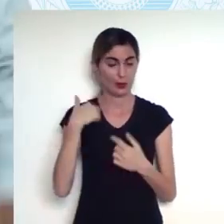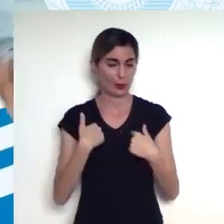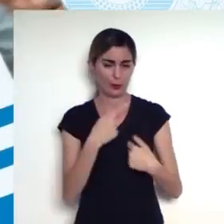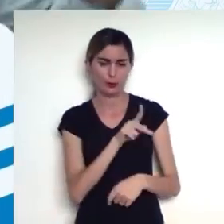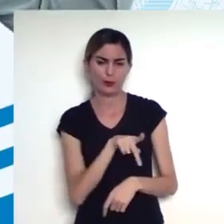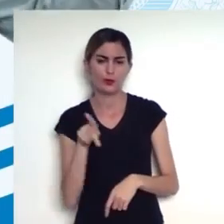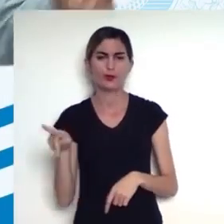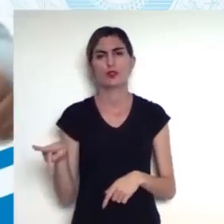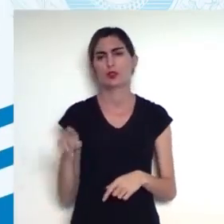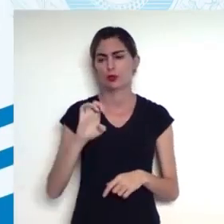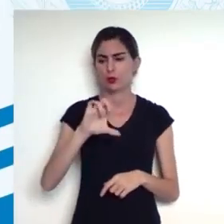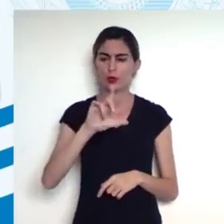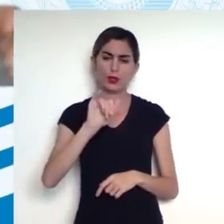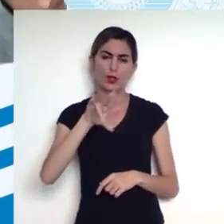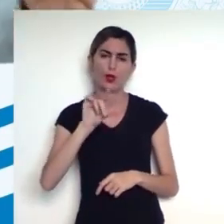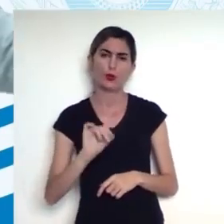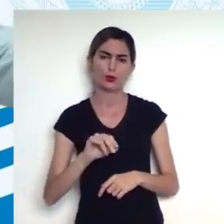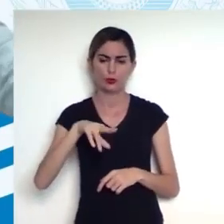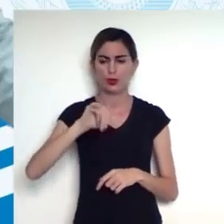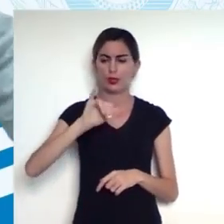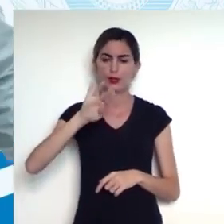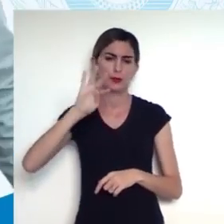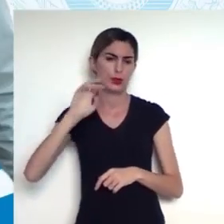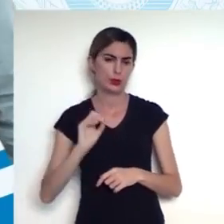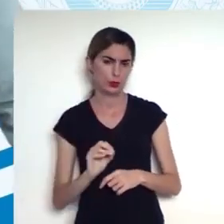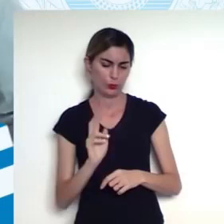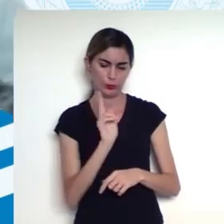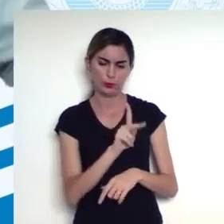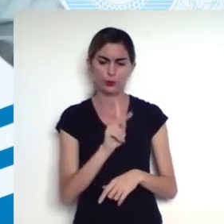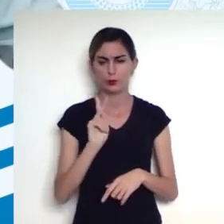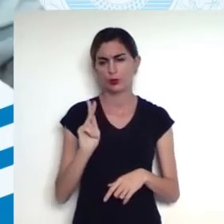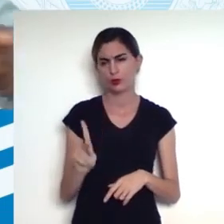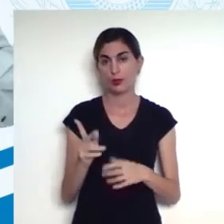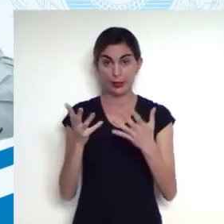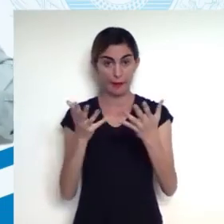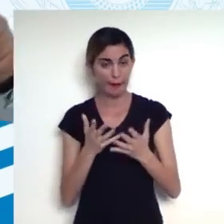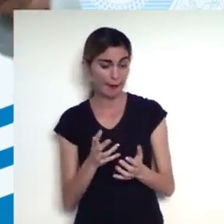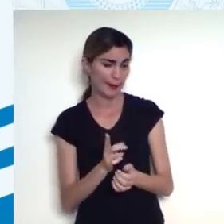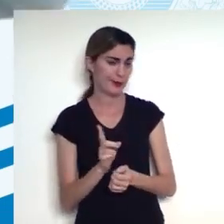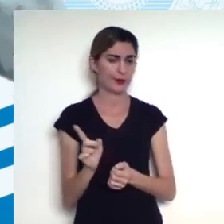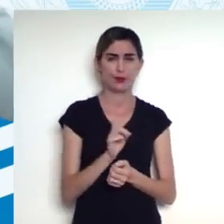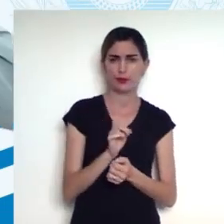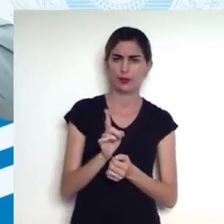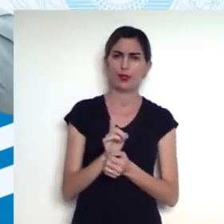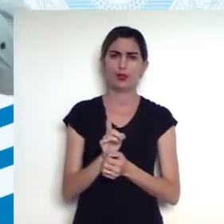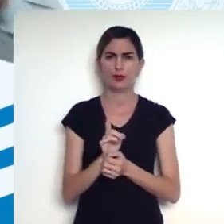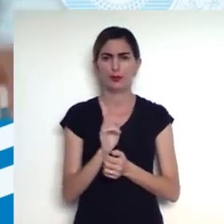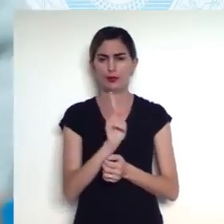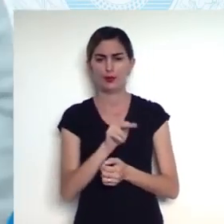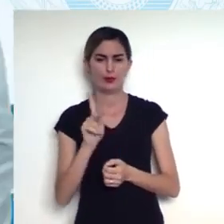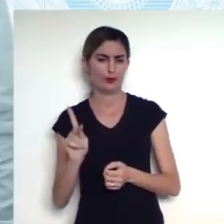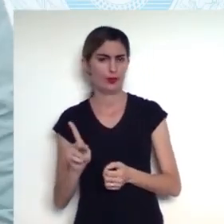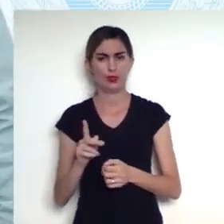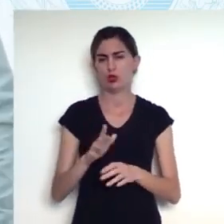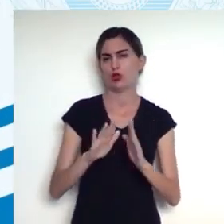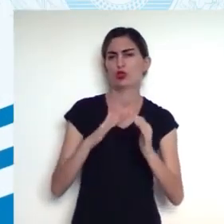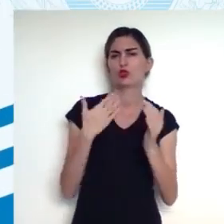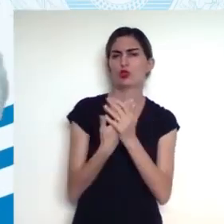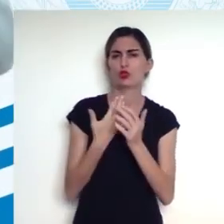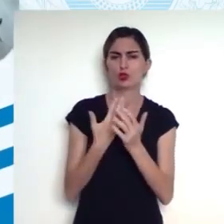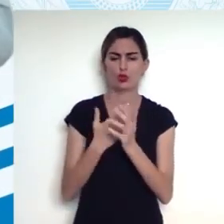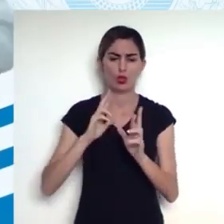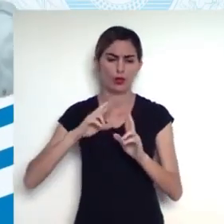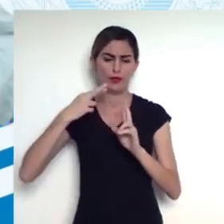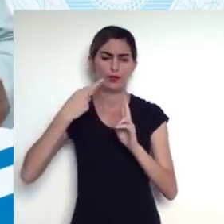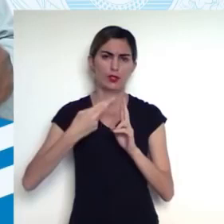Eu sou o professor Cláudio Nascimento, professor queres ou não queres, professor da Escola